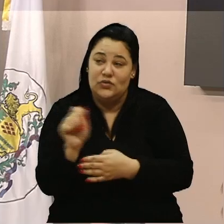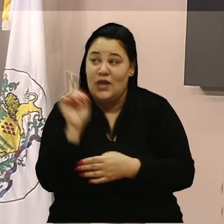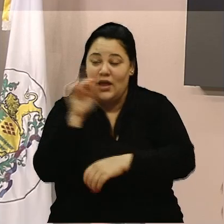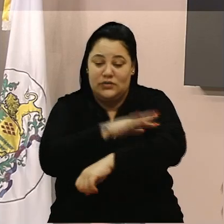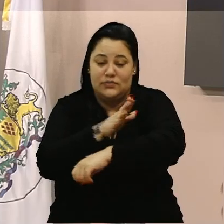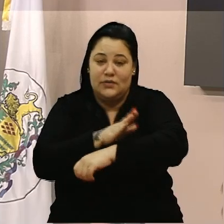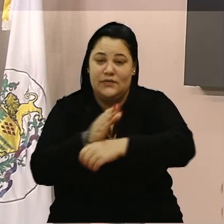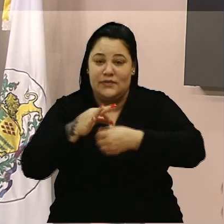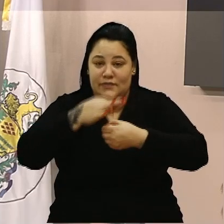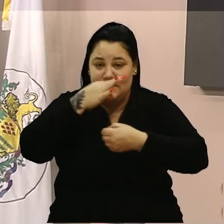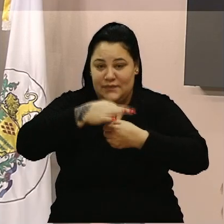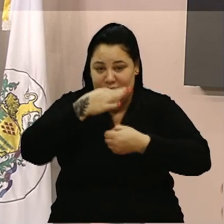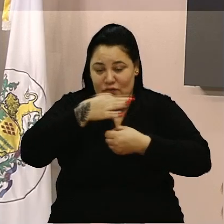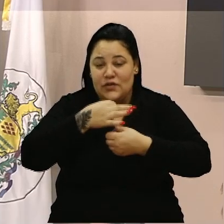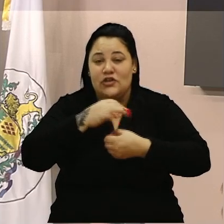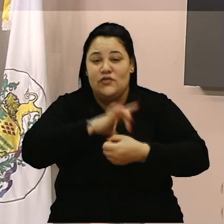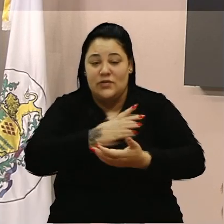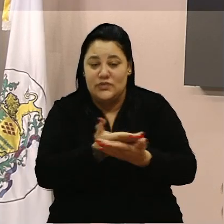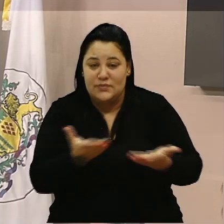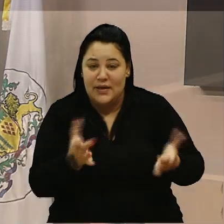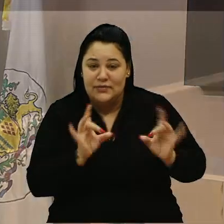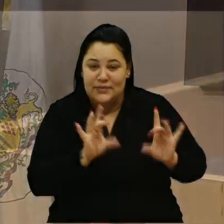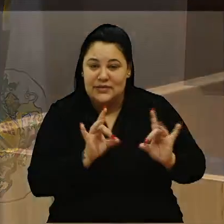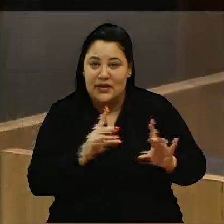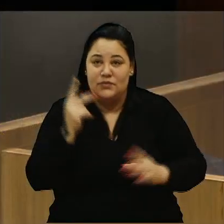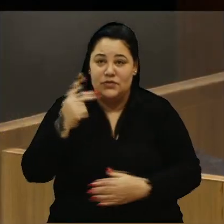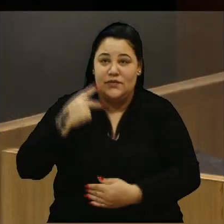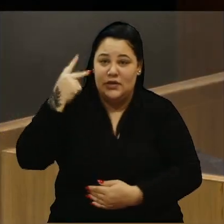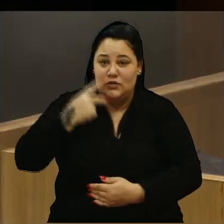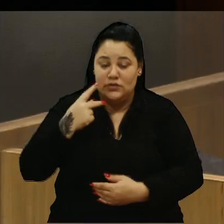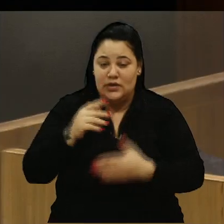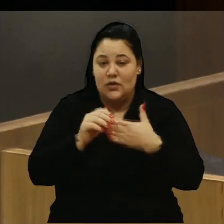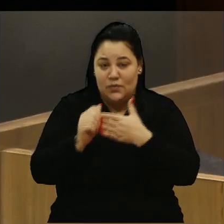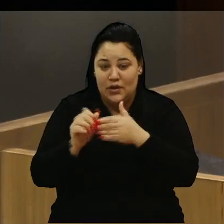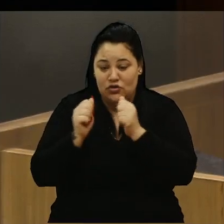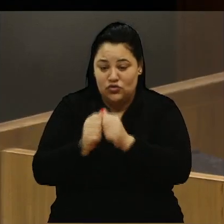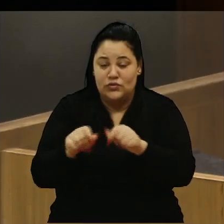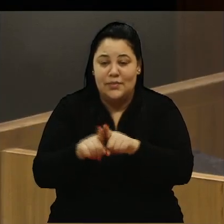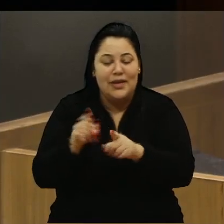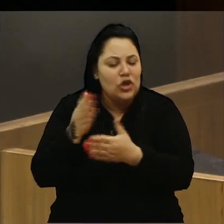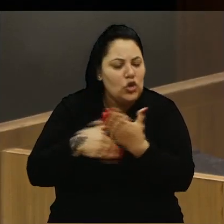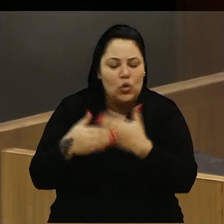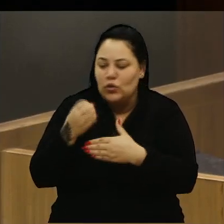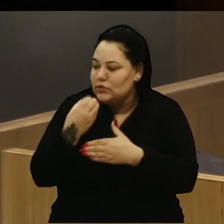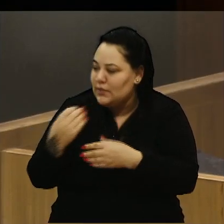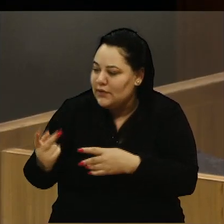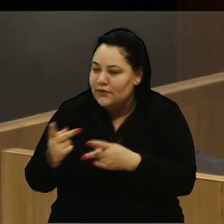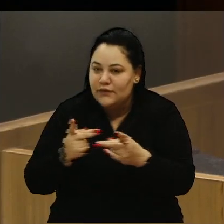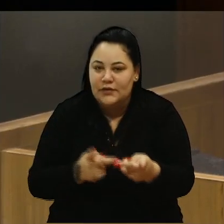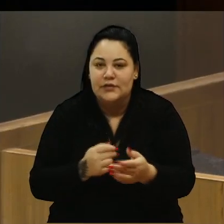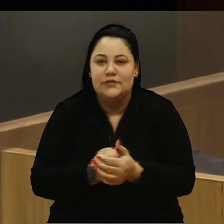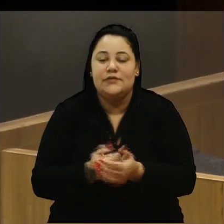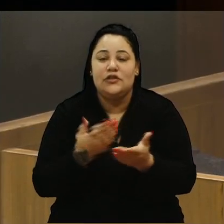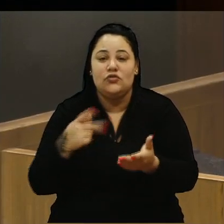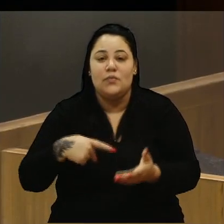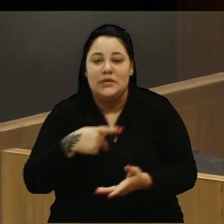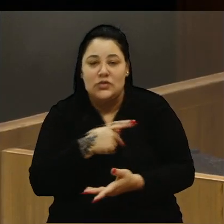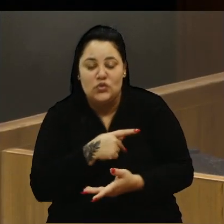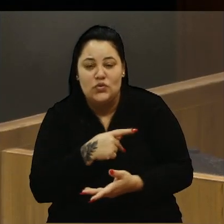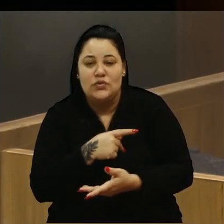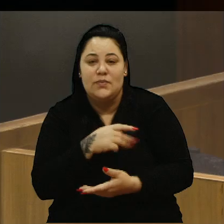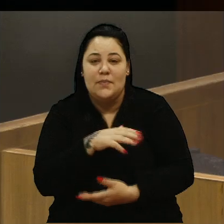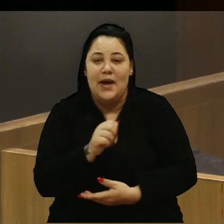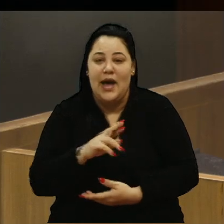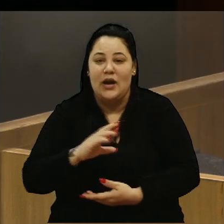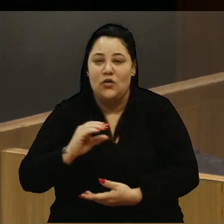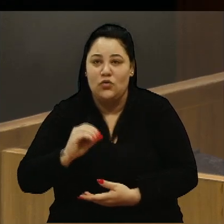Nós teremos um espaço especial para os vereadores lá conosco, serão muito bem-vindos. Estará conosco o pastor Marco Feliciano, ele